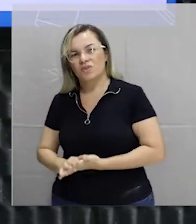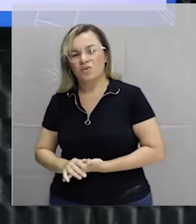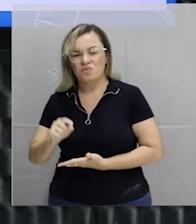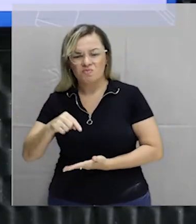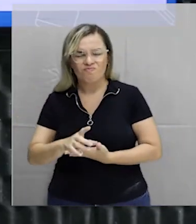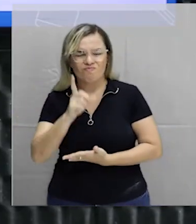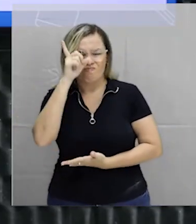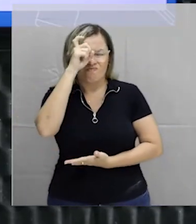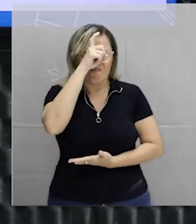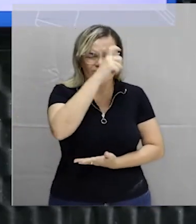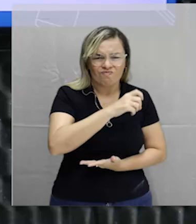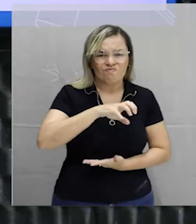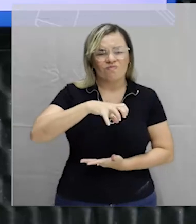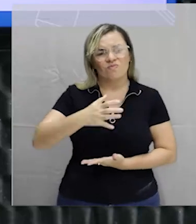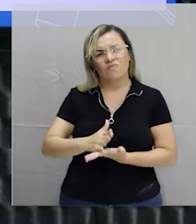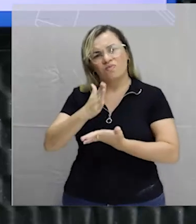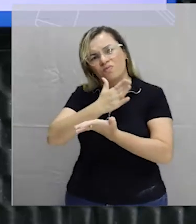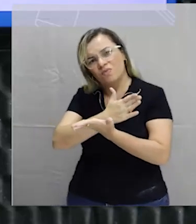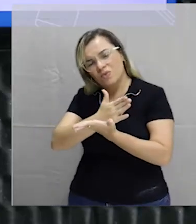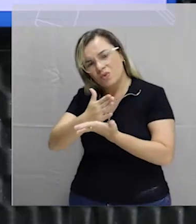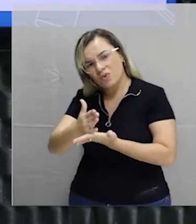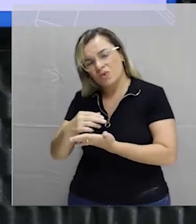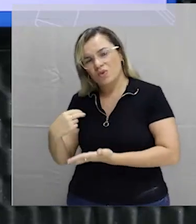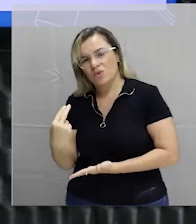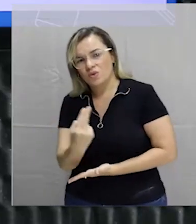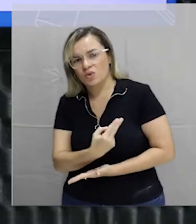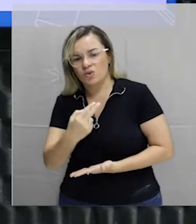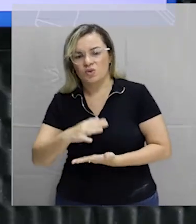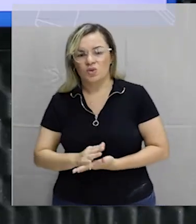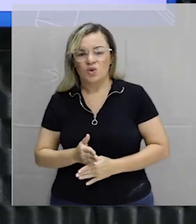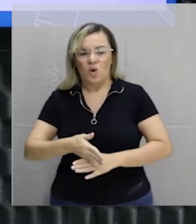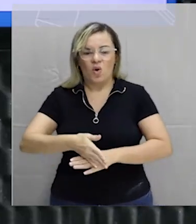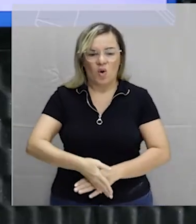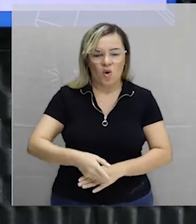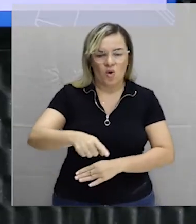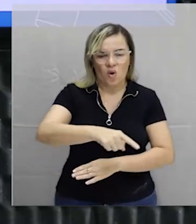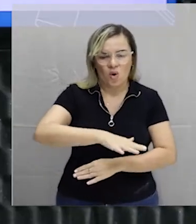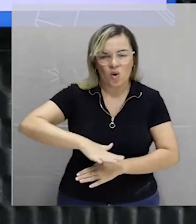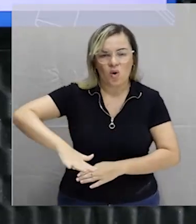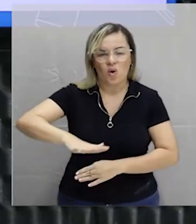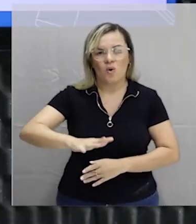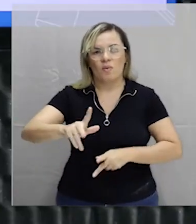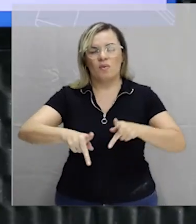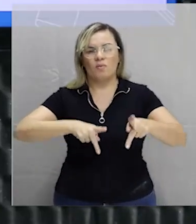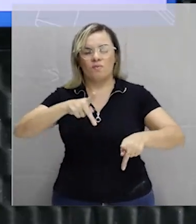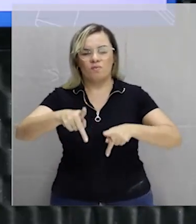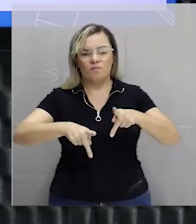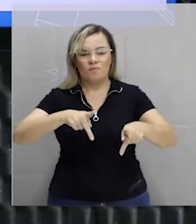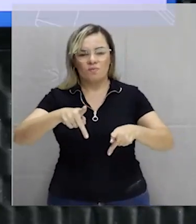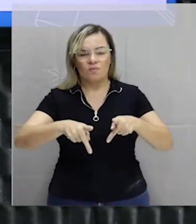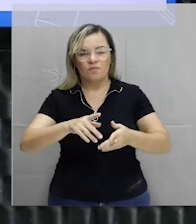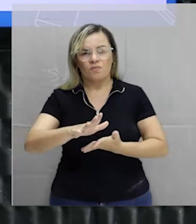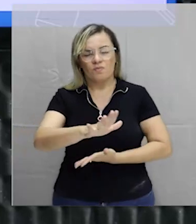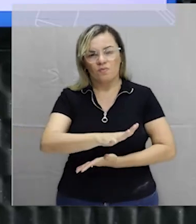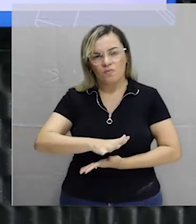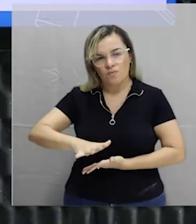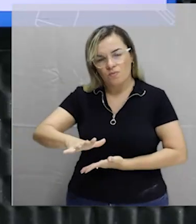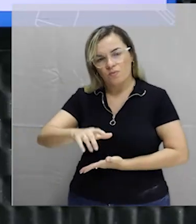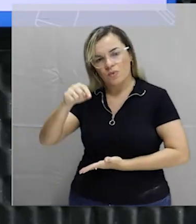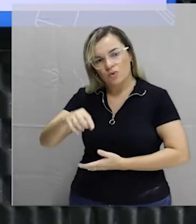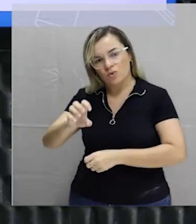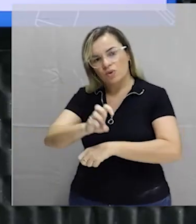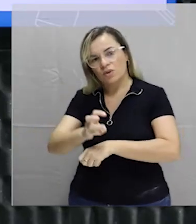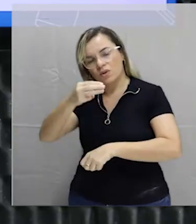difícil. No início do nosso povoamento, o processo de ocupação da capitania do